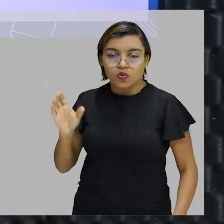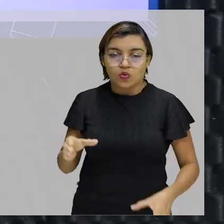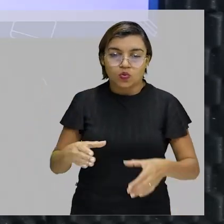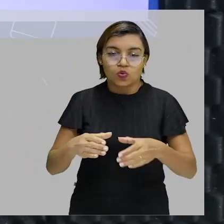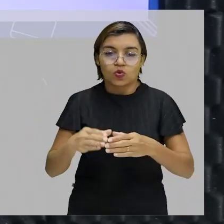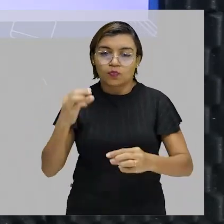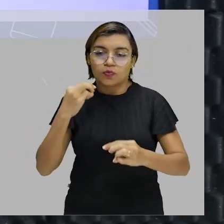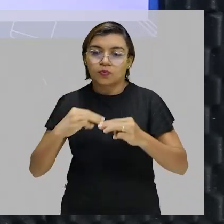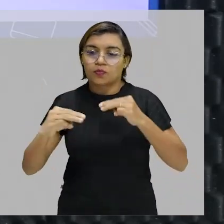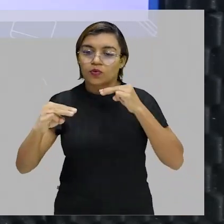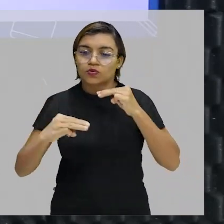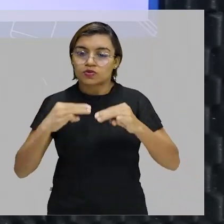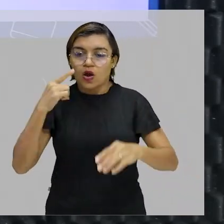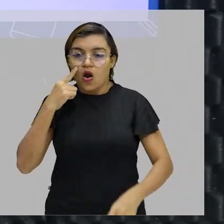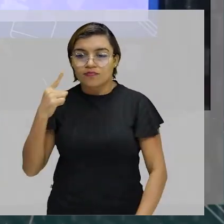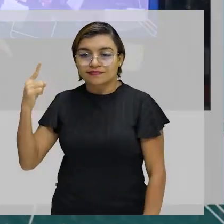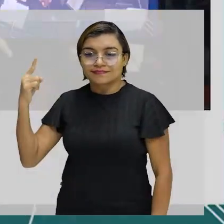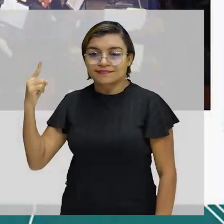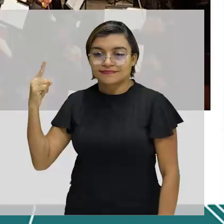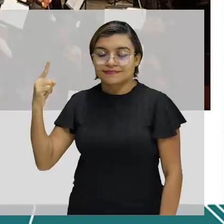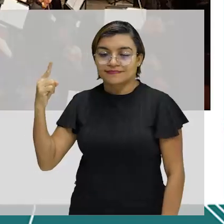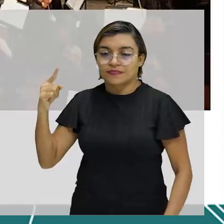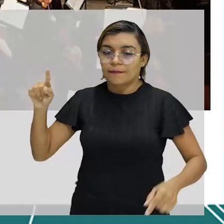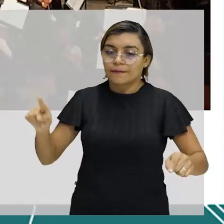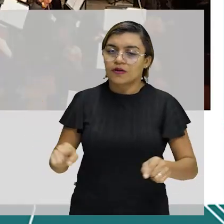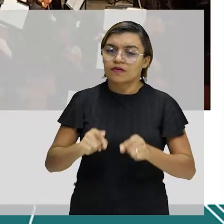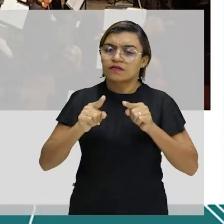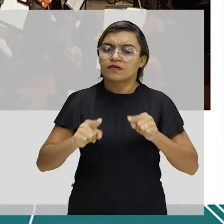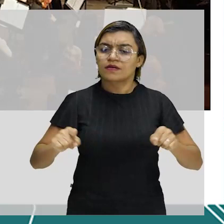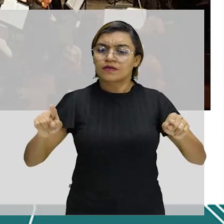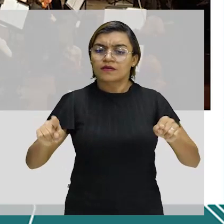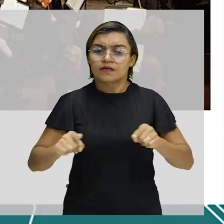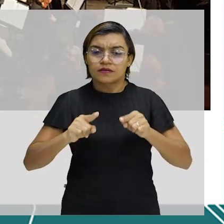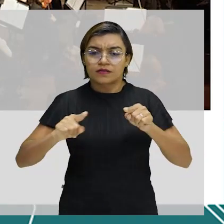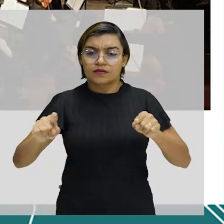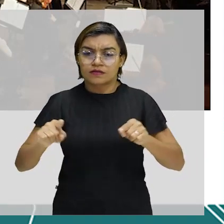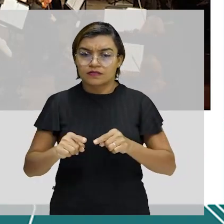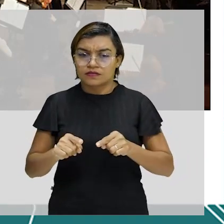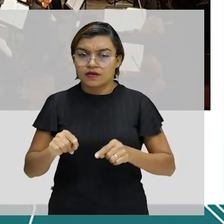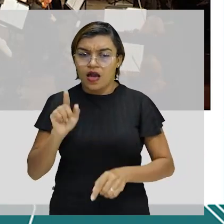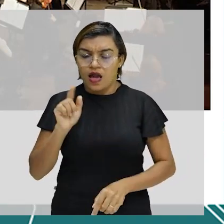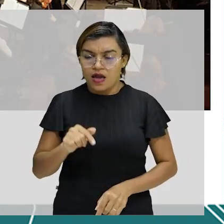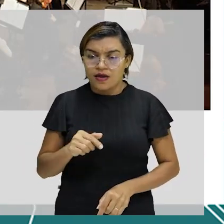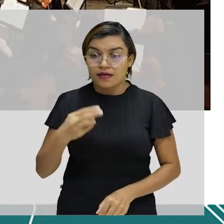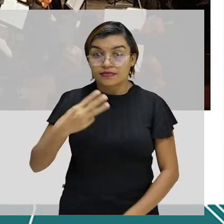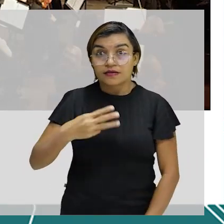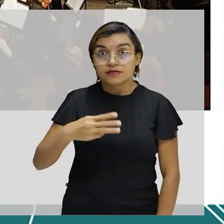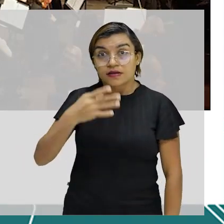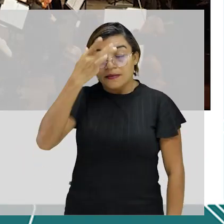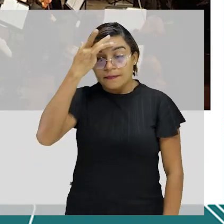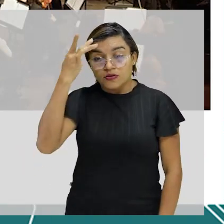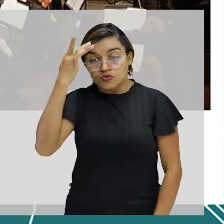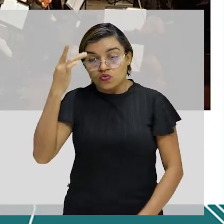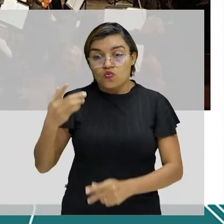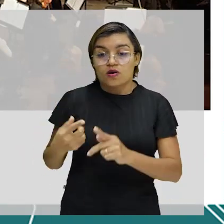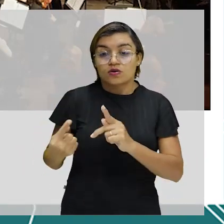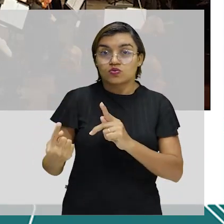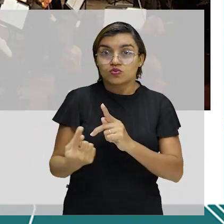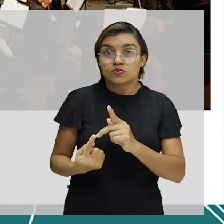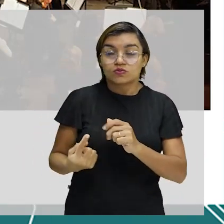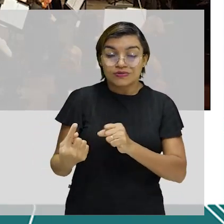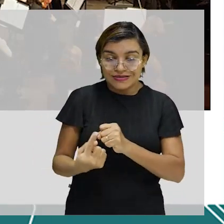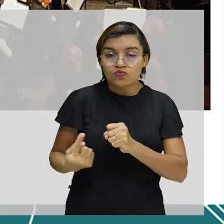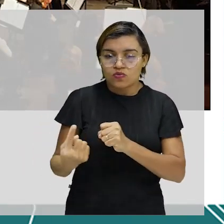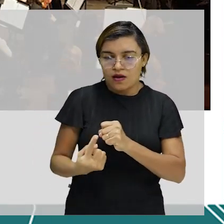uma valsa longa. Olha aqui, ó. A orquestra corresponde à terceira pessoa do singular. Eu posso substituir por